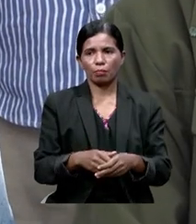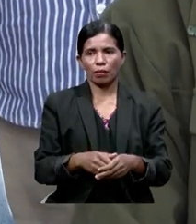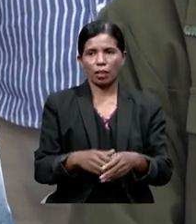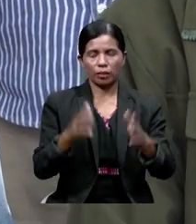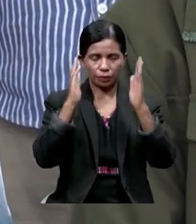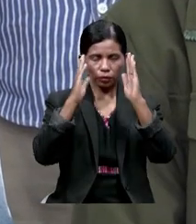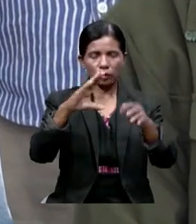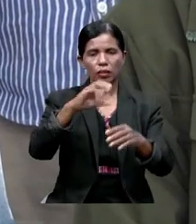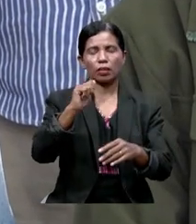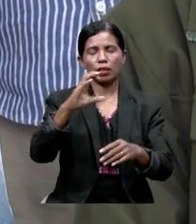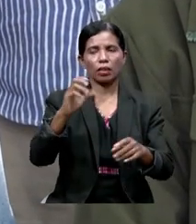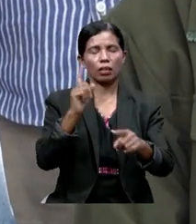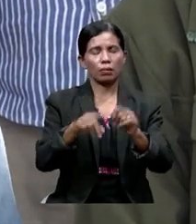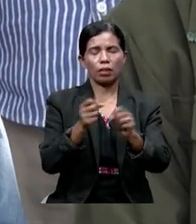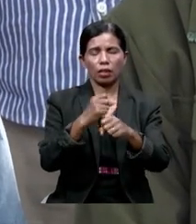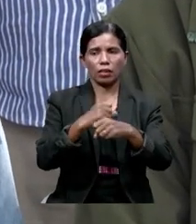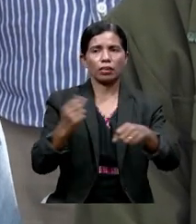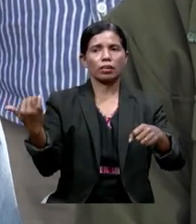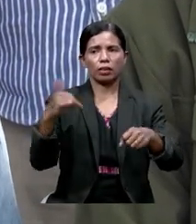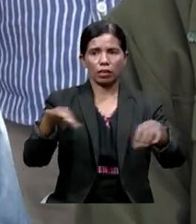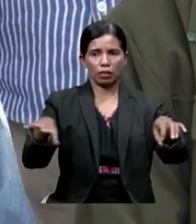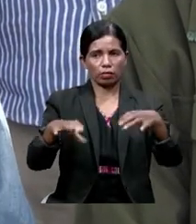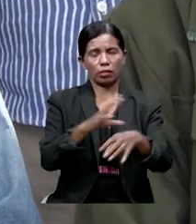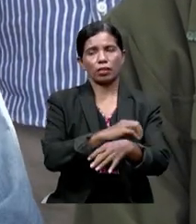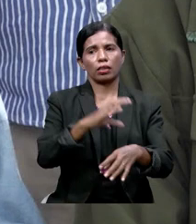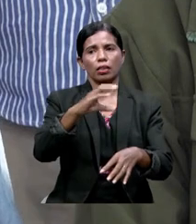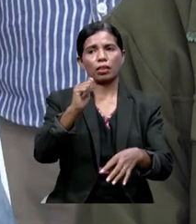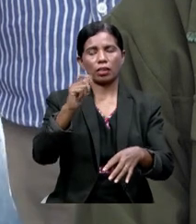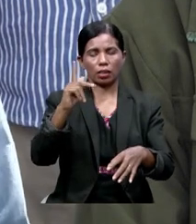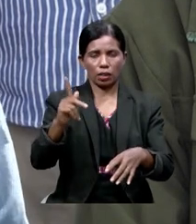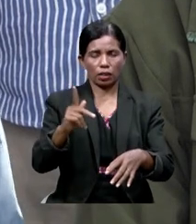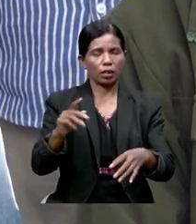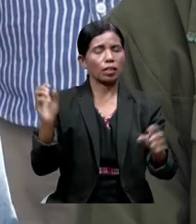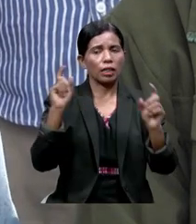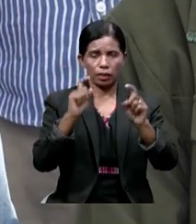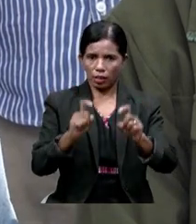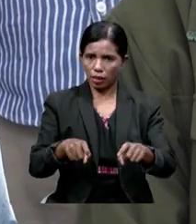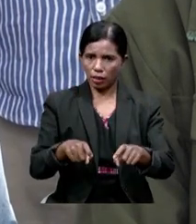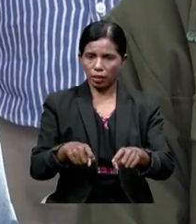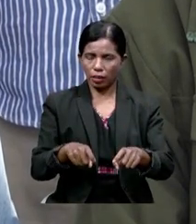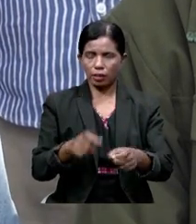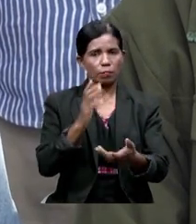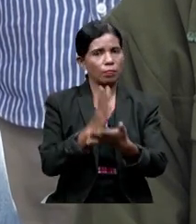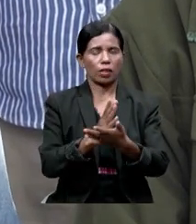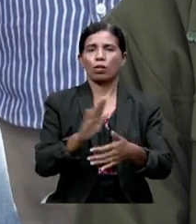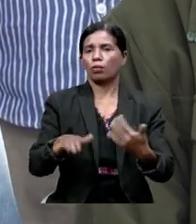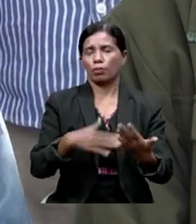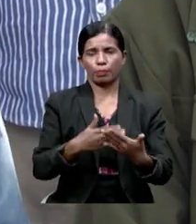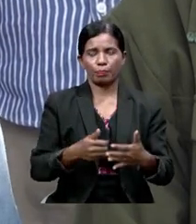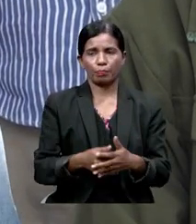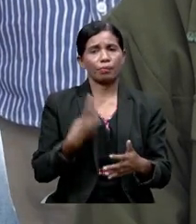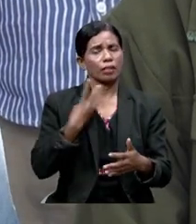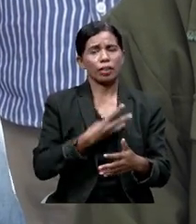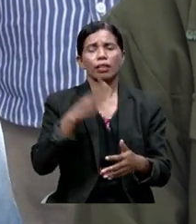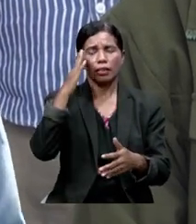sira la bele halau sirene funsau kon certeza komisaru la iha adjunto komisaru sira mus tenki paradu hotu kita tenet